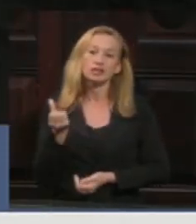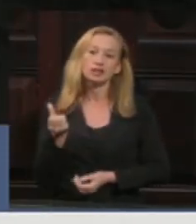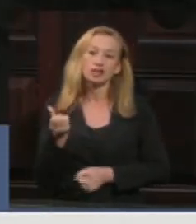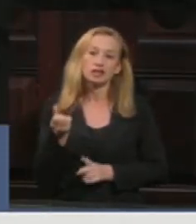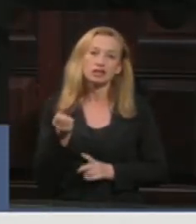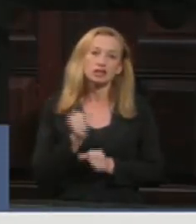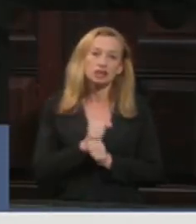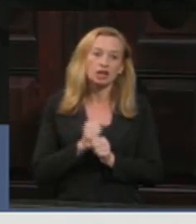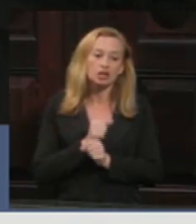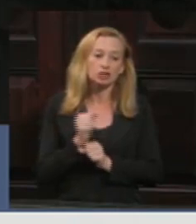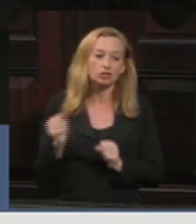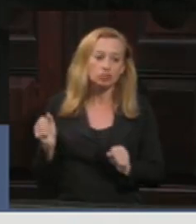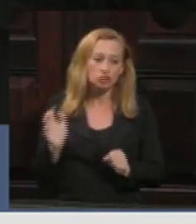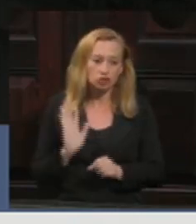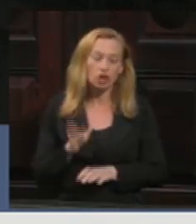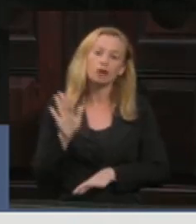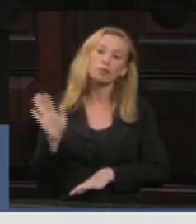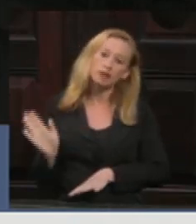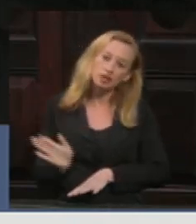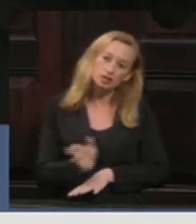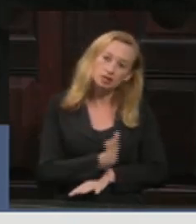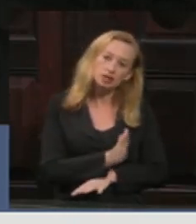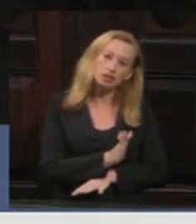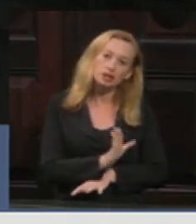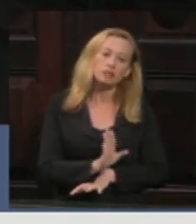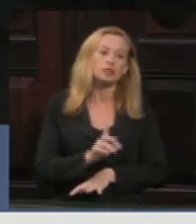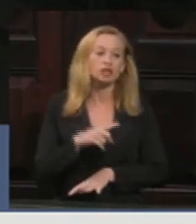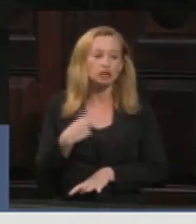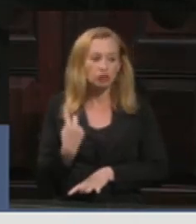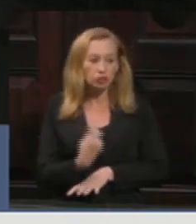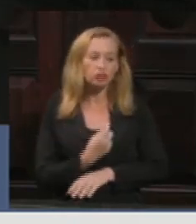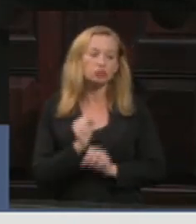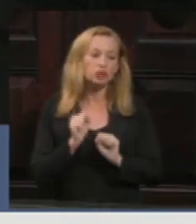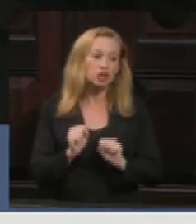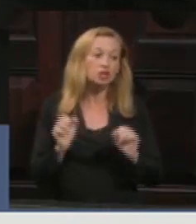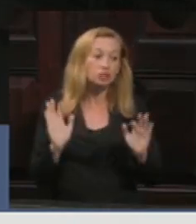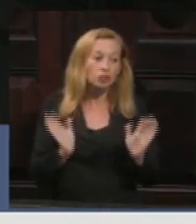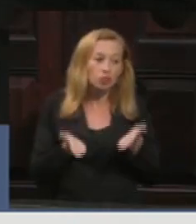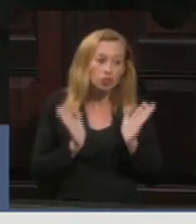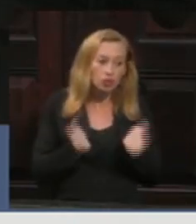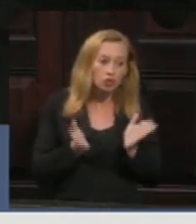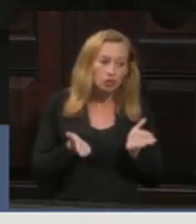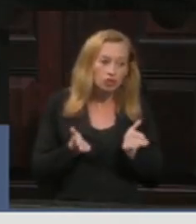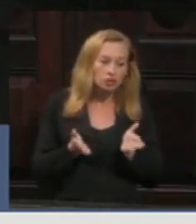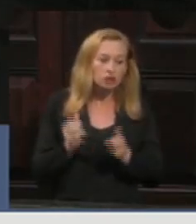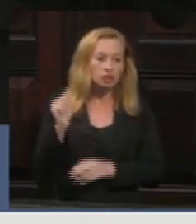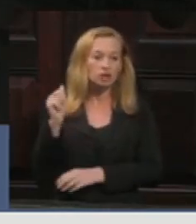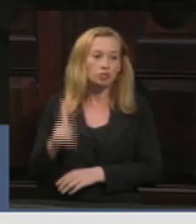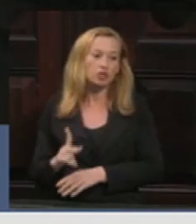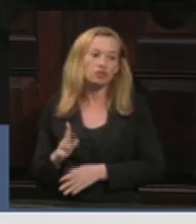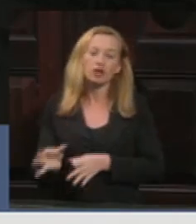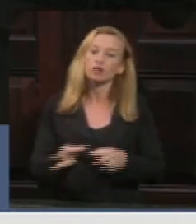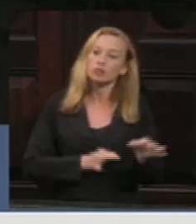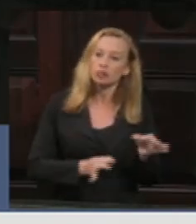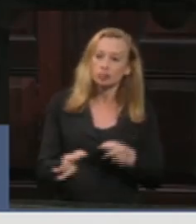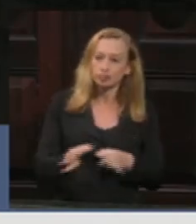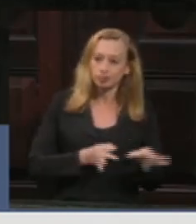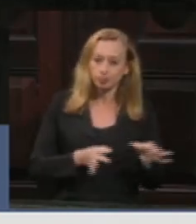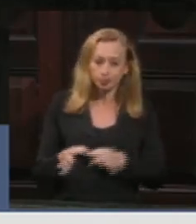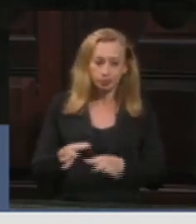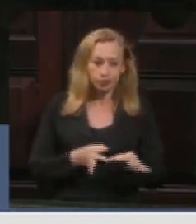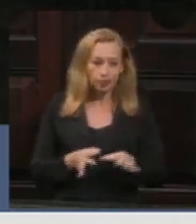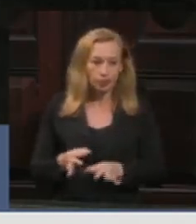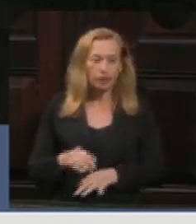se passaram para que a gente pudesse hoje ter aprovado esse projeto